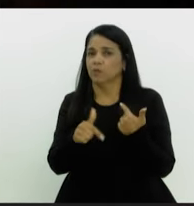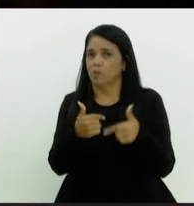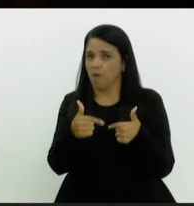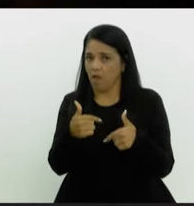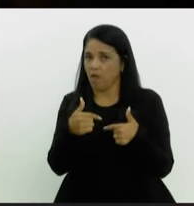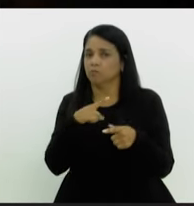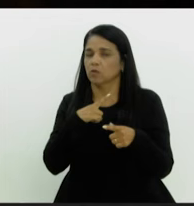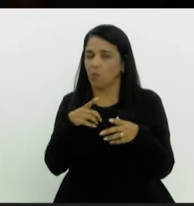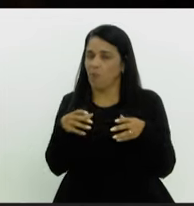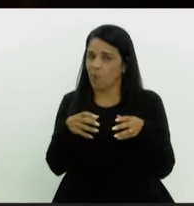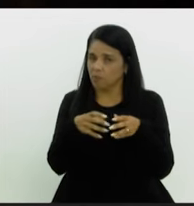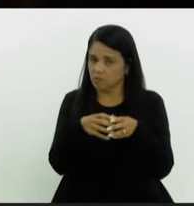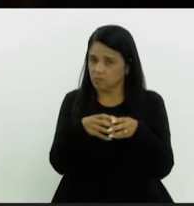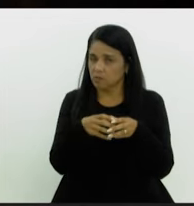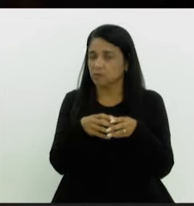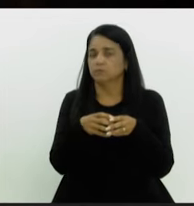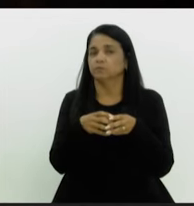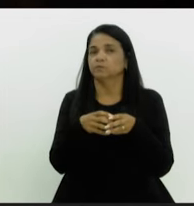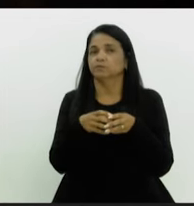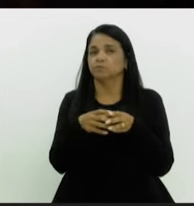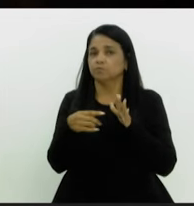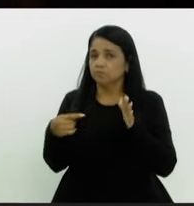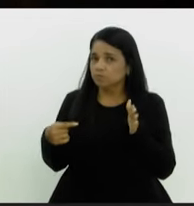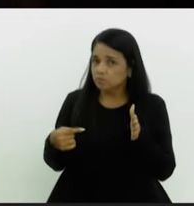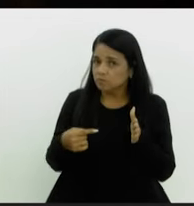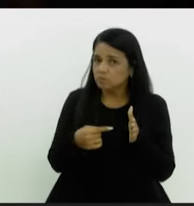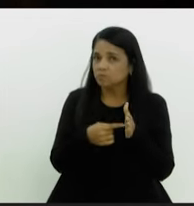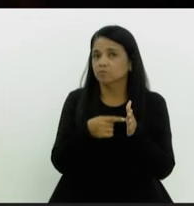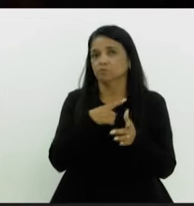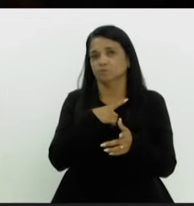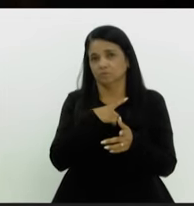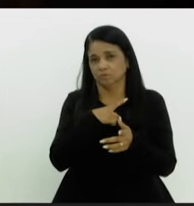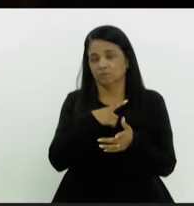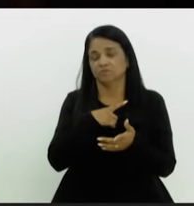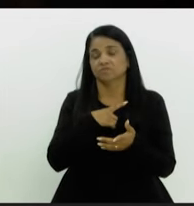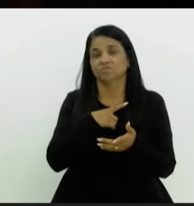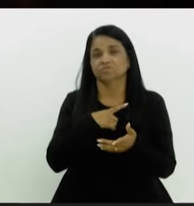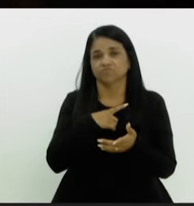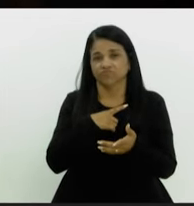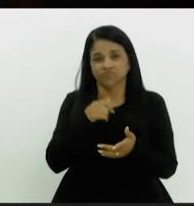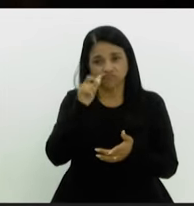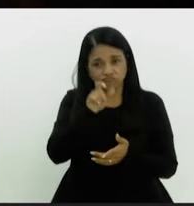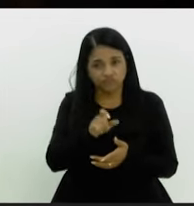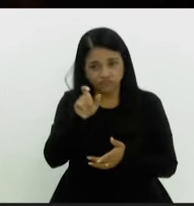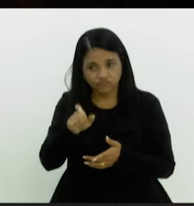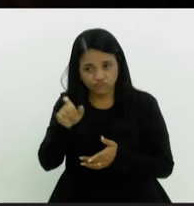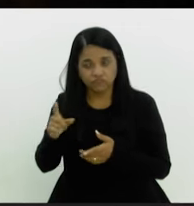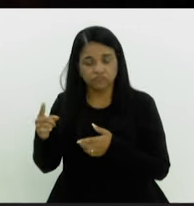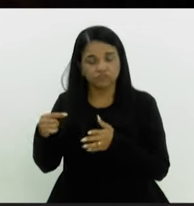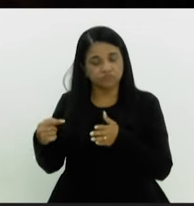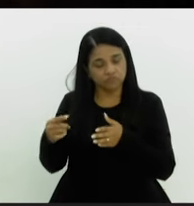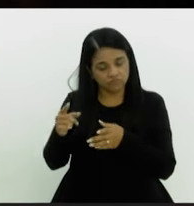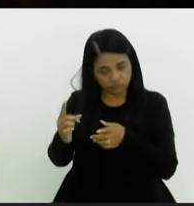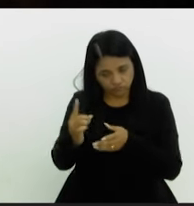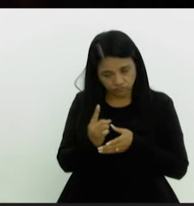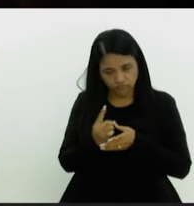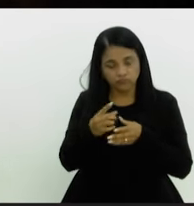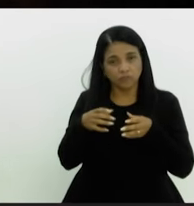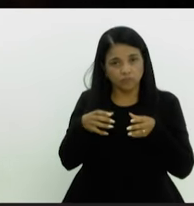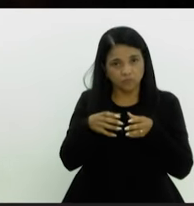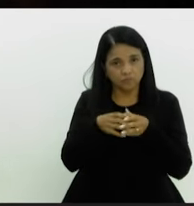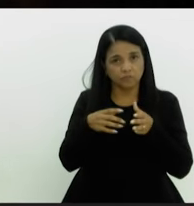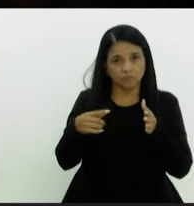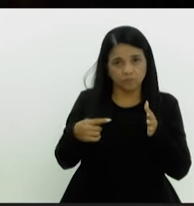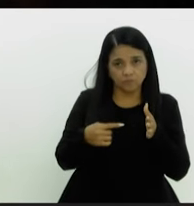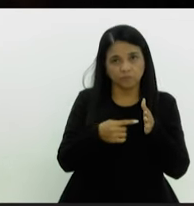fiz parte dessa comissão para denúncias muitas mulheres vão essa comissão né Eh e são